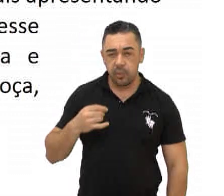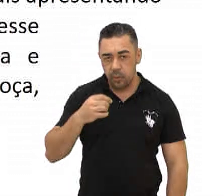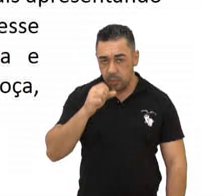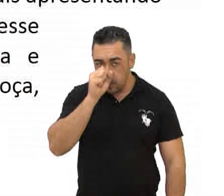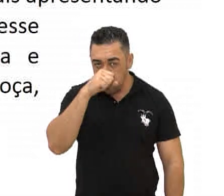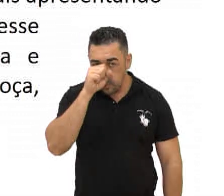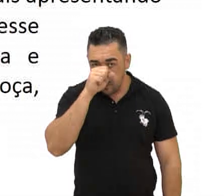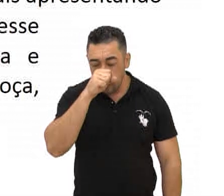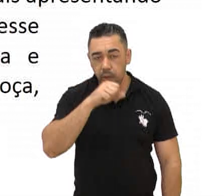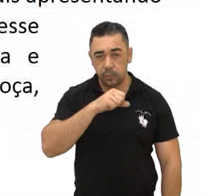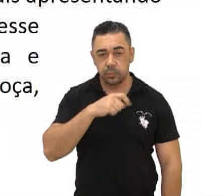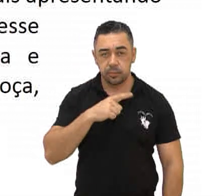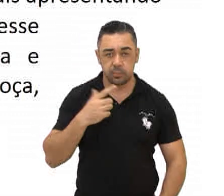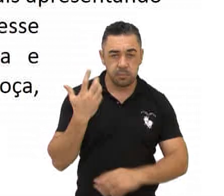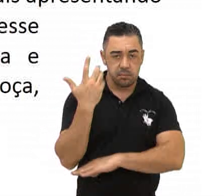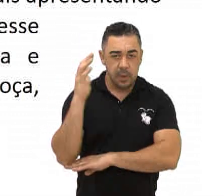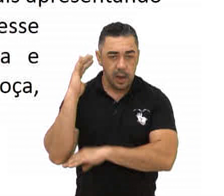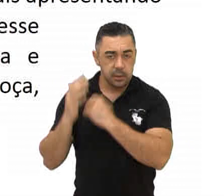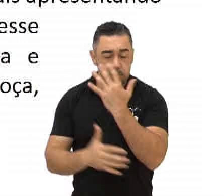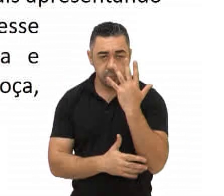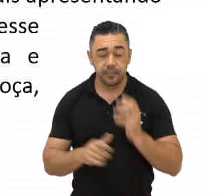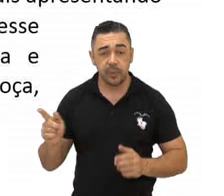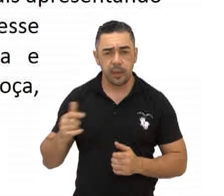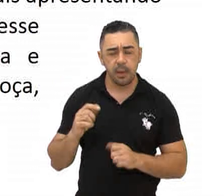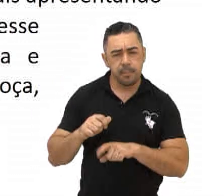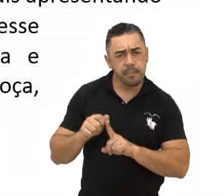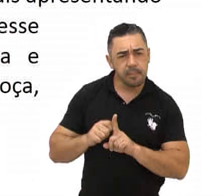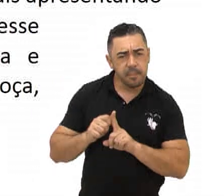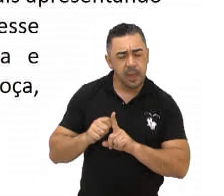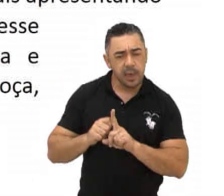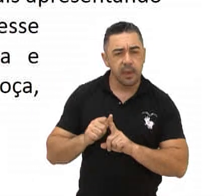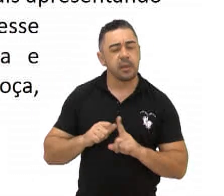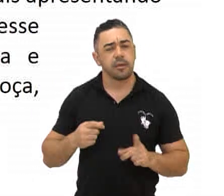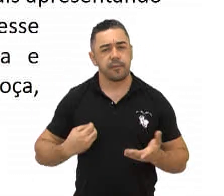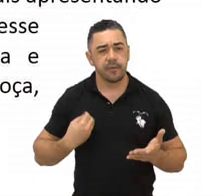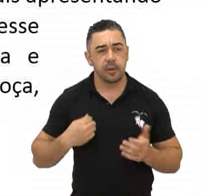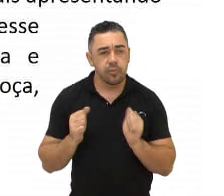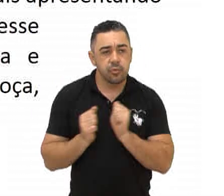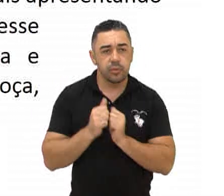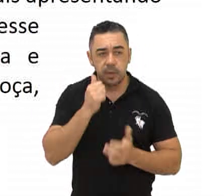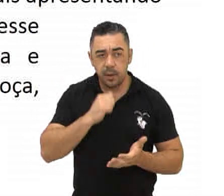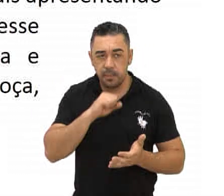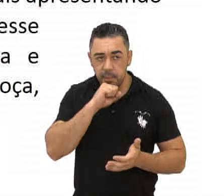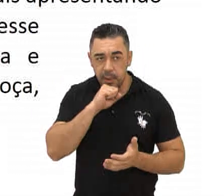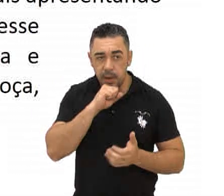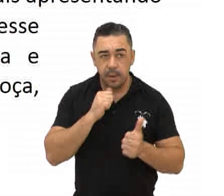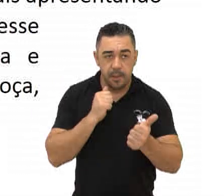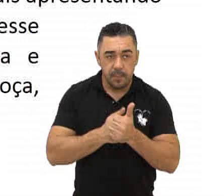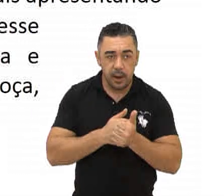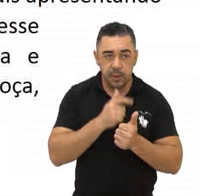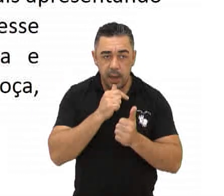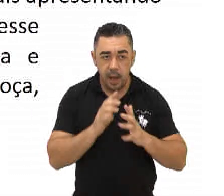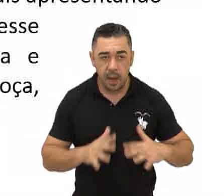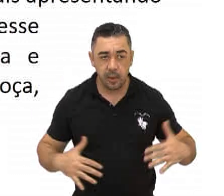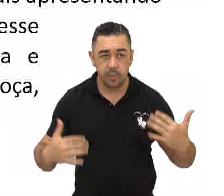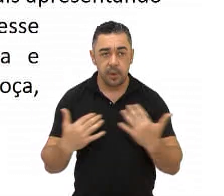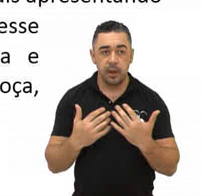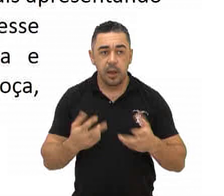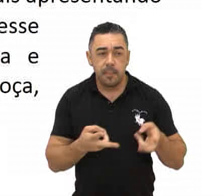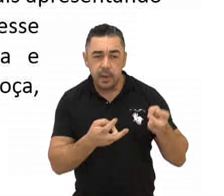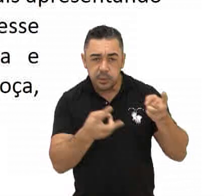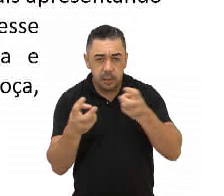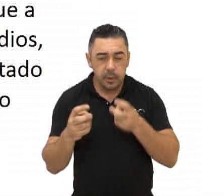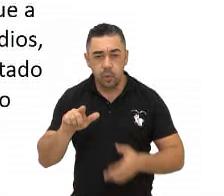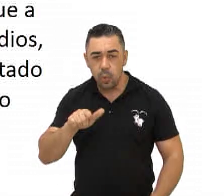selvagem. Ela tem apenas alguns meses de vida e permanece ao lado de sua mãe, à beira da grande poça, observando outros membros do